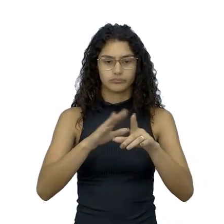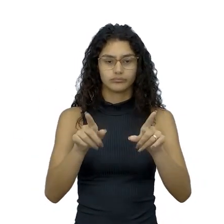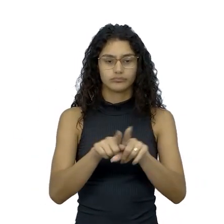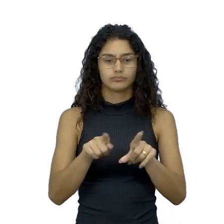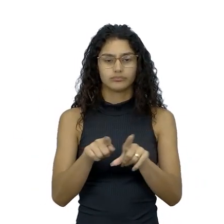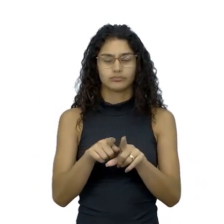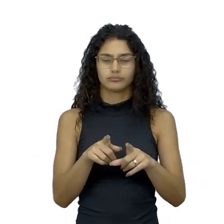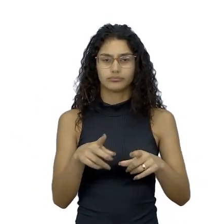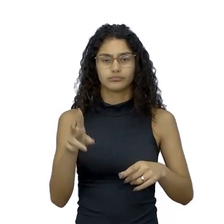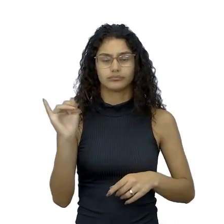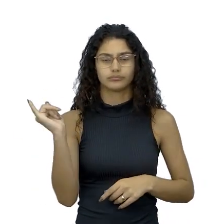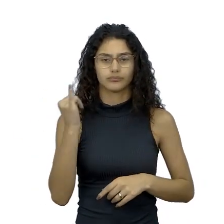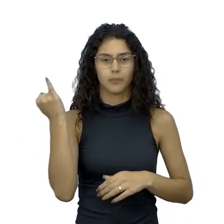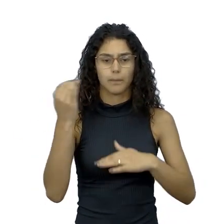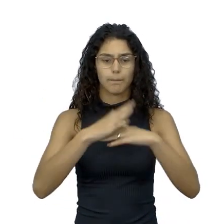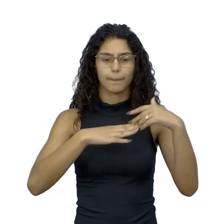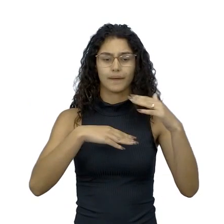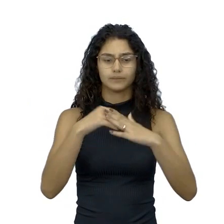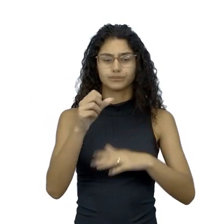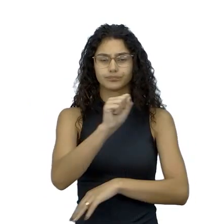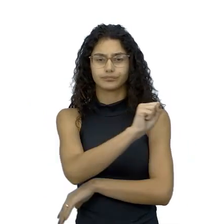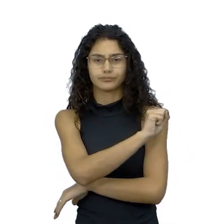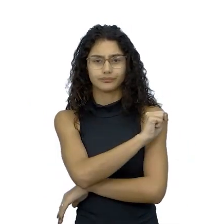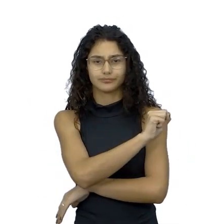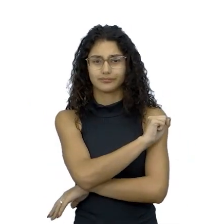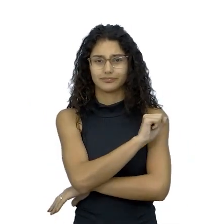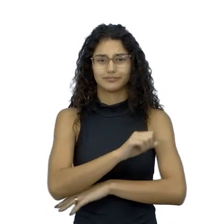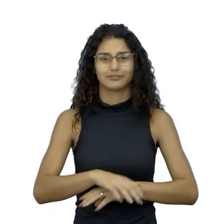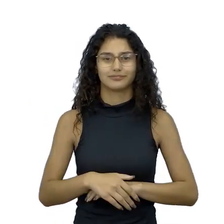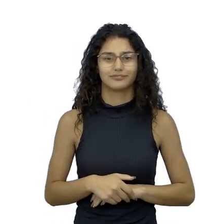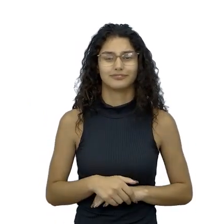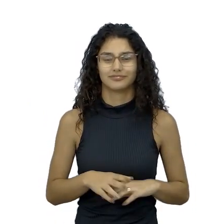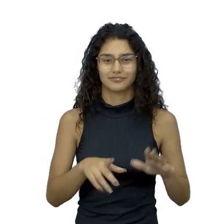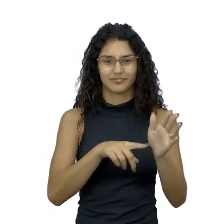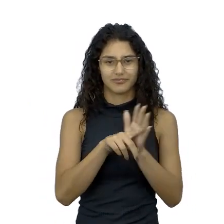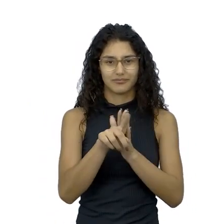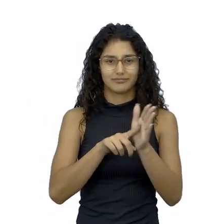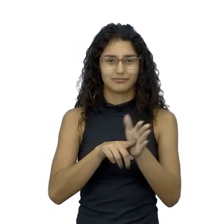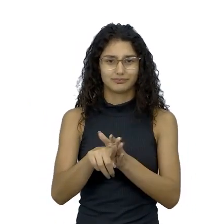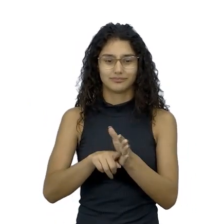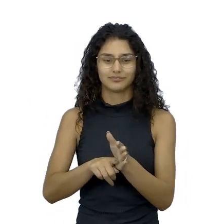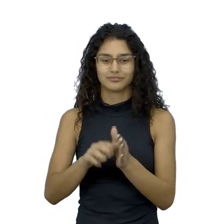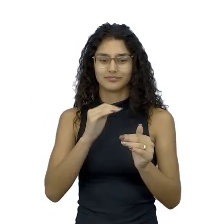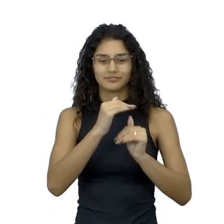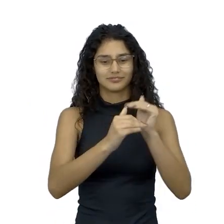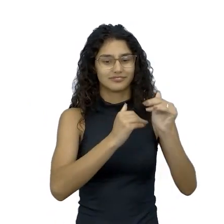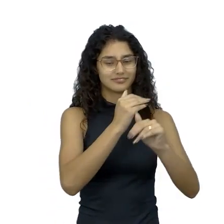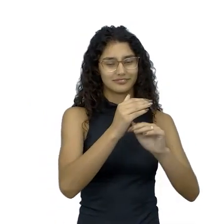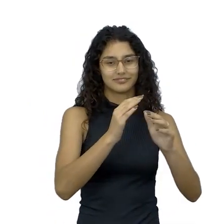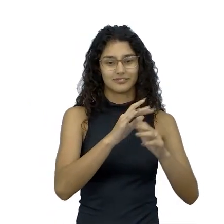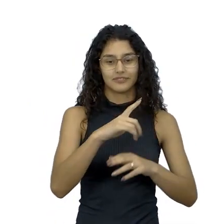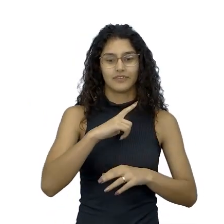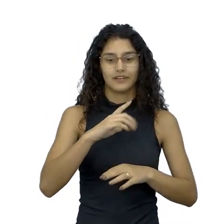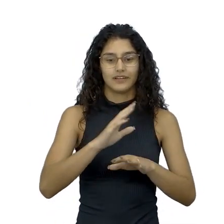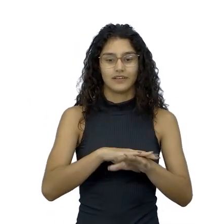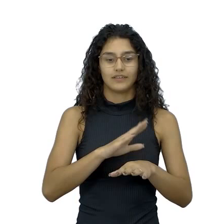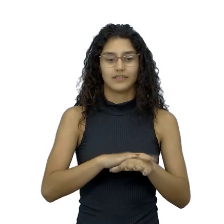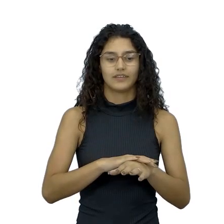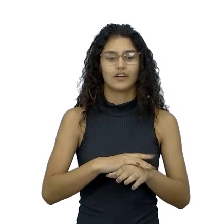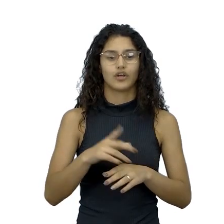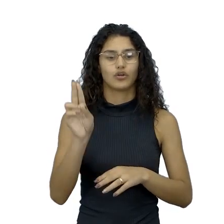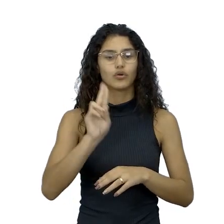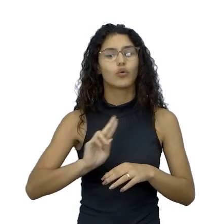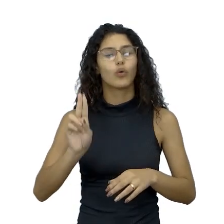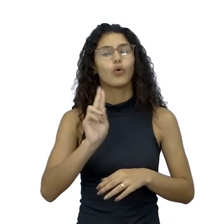muito importante de uma habilidade do oitavo ano que fala investigar o processo de produção e o consumo